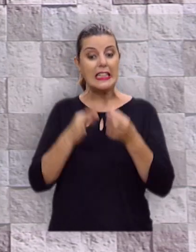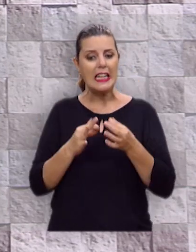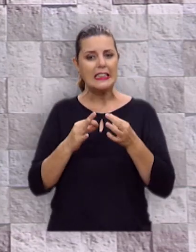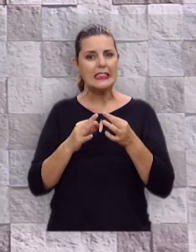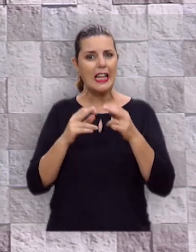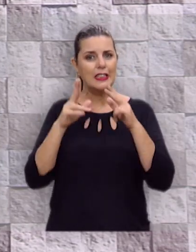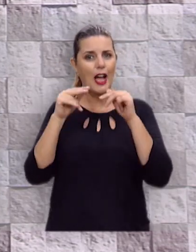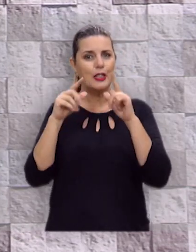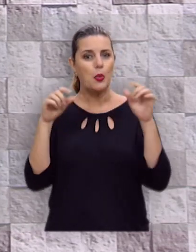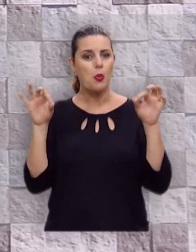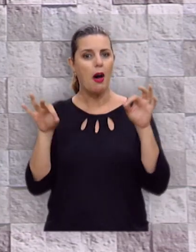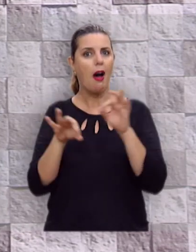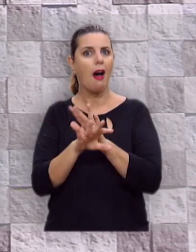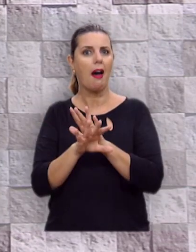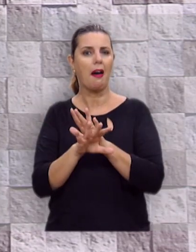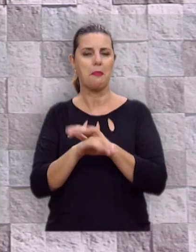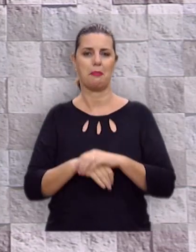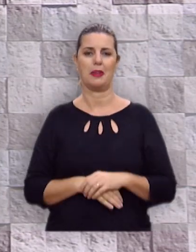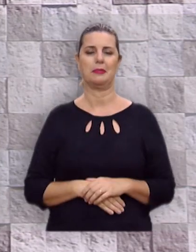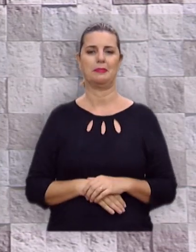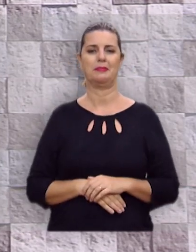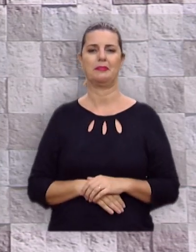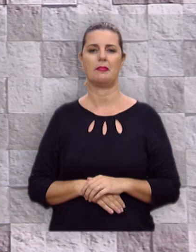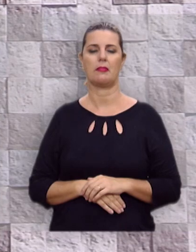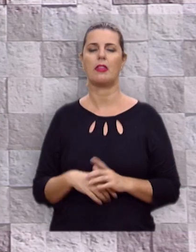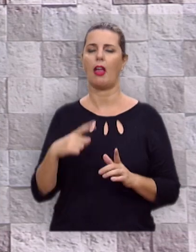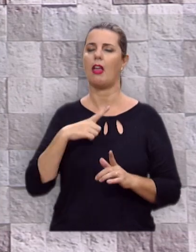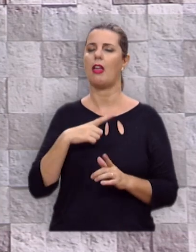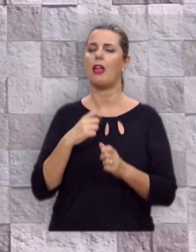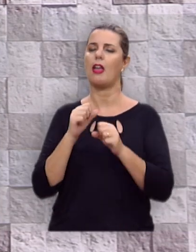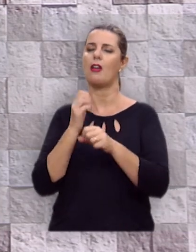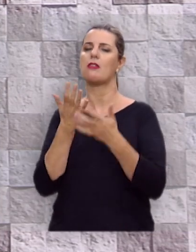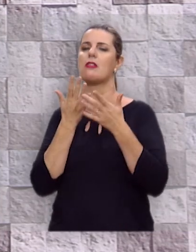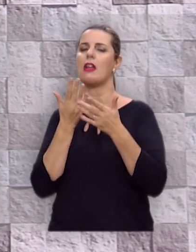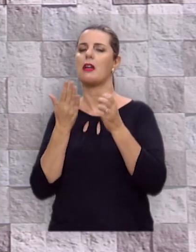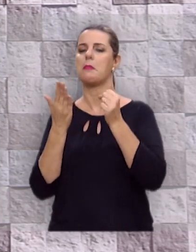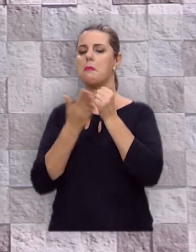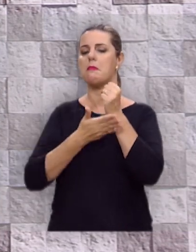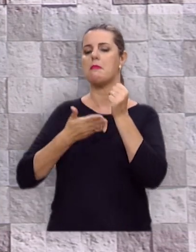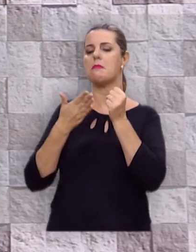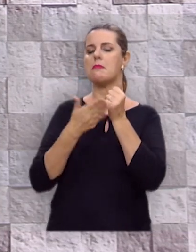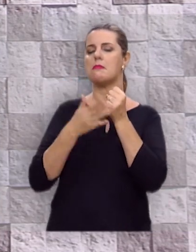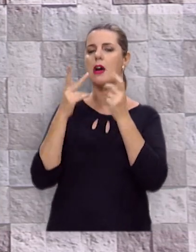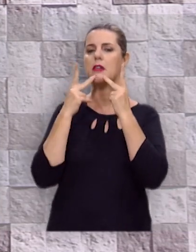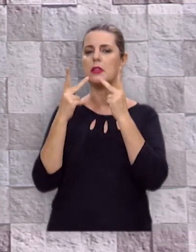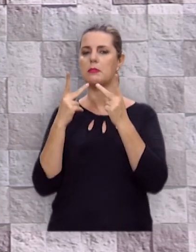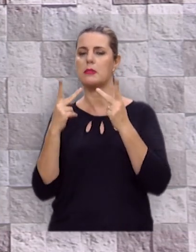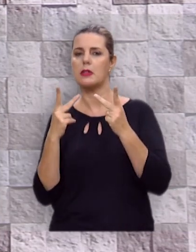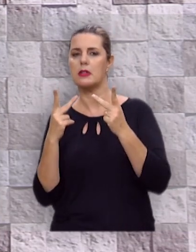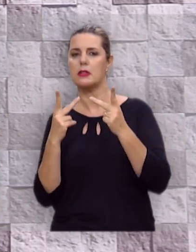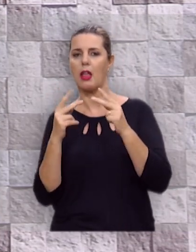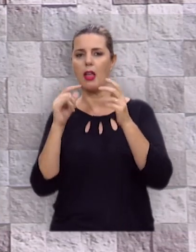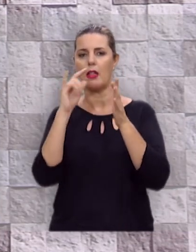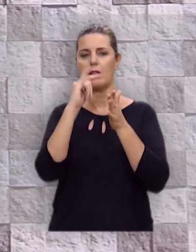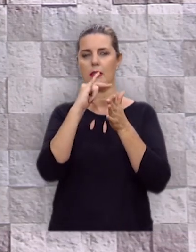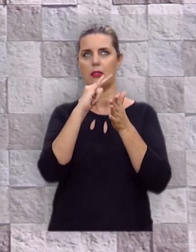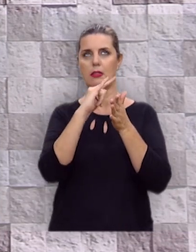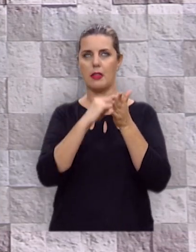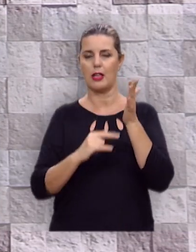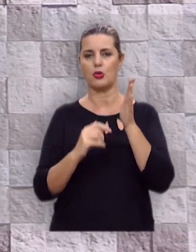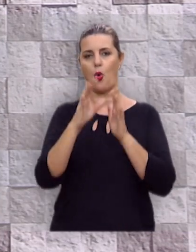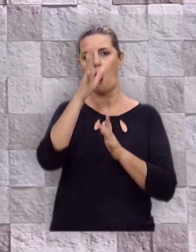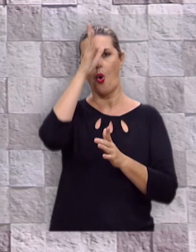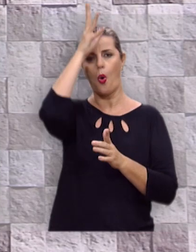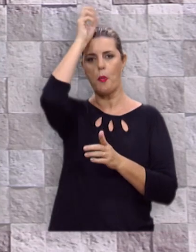certeza inabalável. E eu gostaria de ancorar esta mensagem no texto de